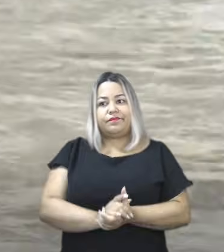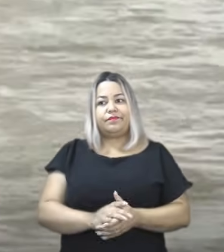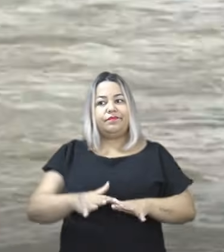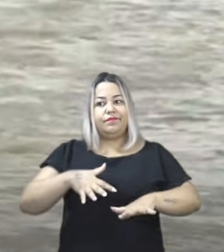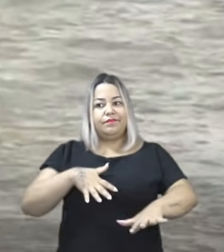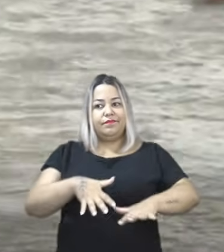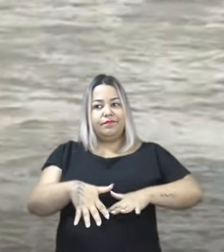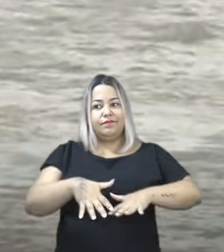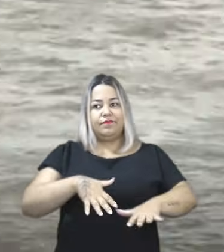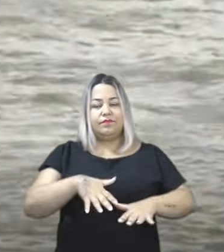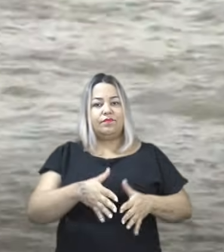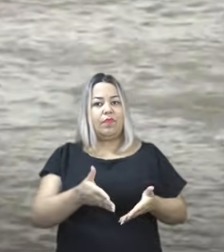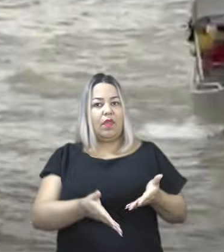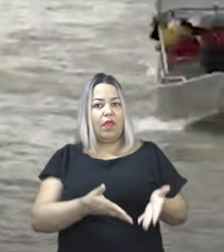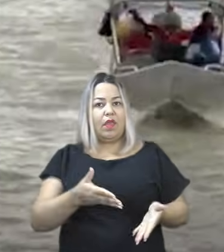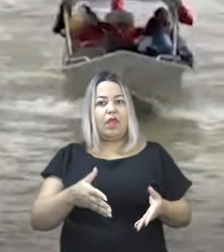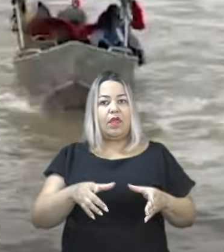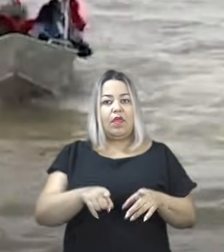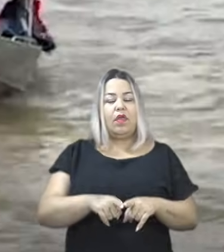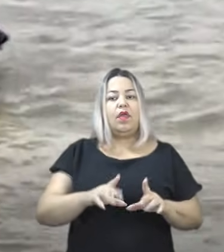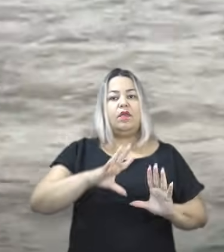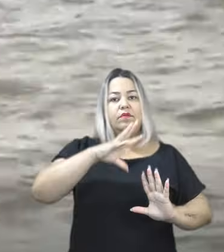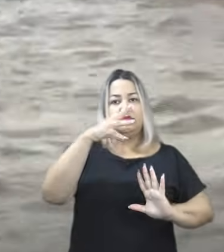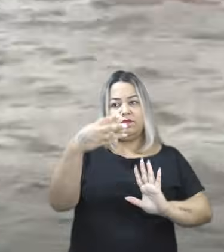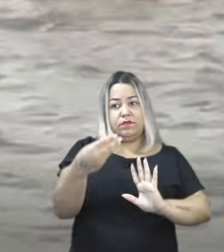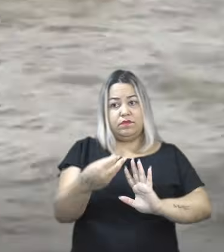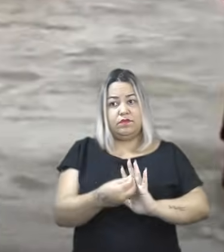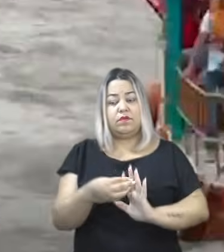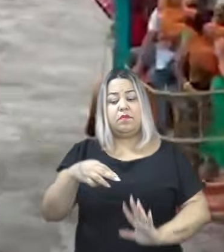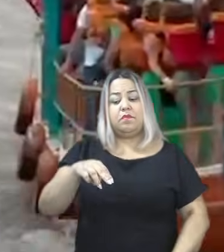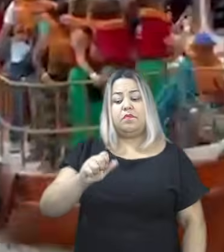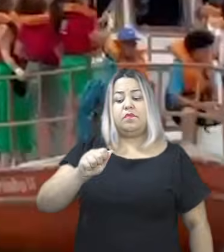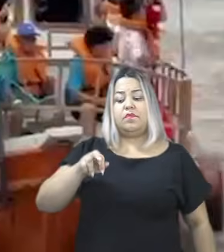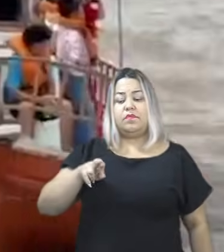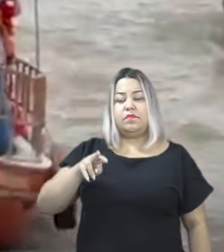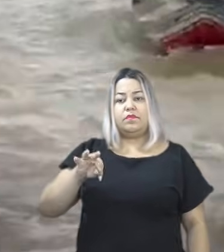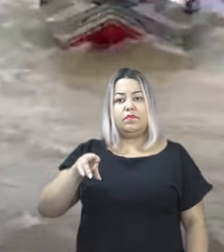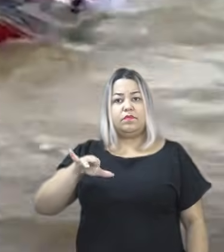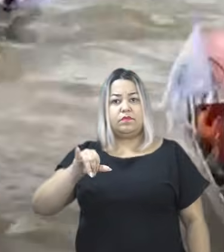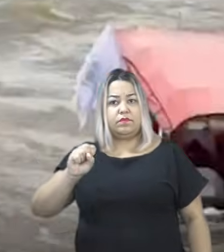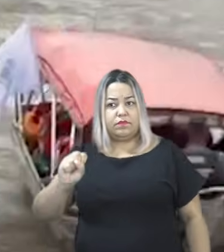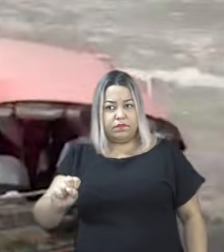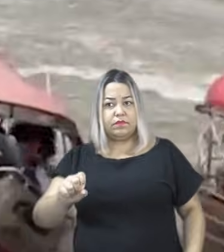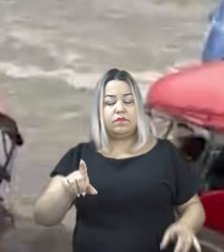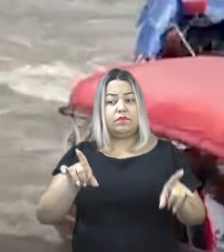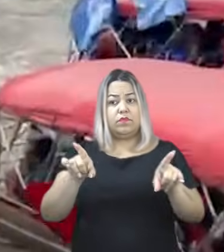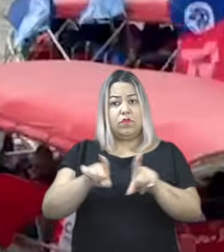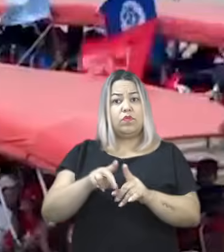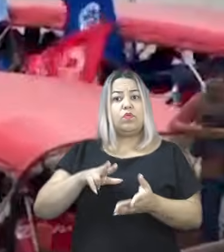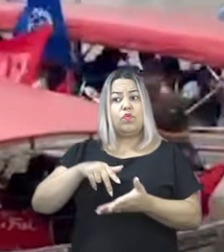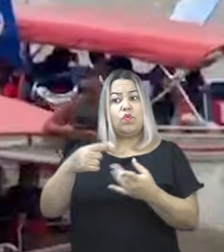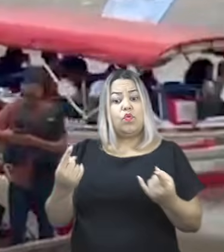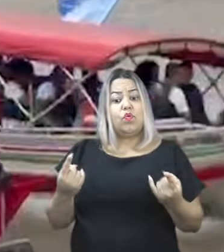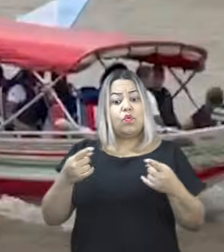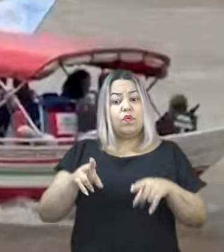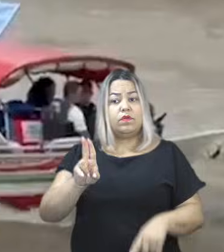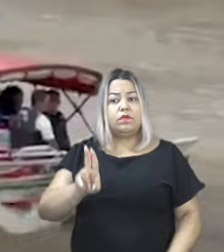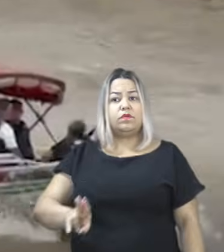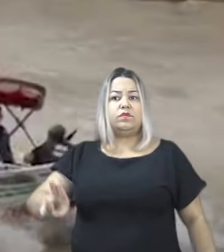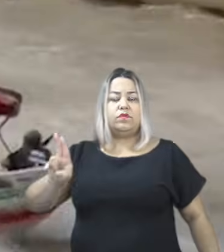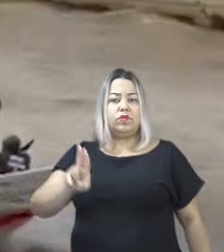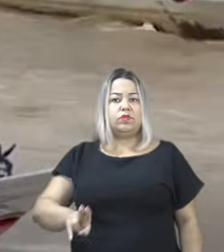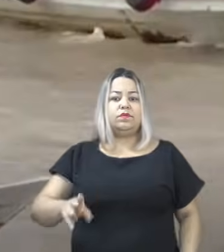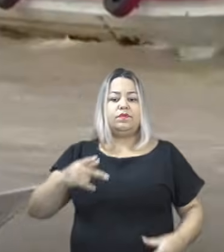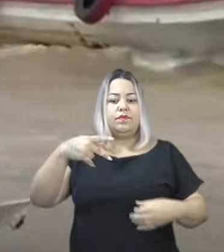mobilização defendeu os territórios amazônicos, os chamados maretórios, e se posicionou contra o uso de combustíveis